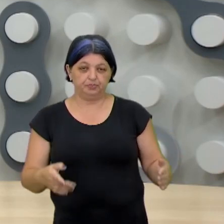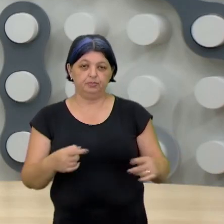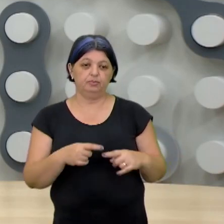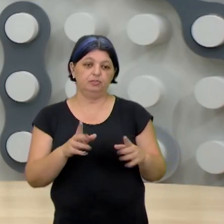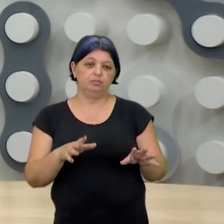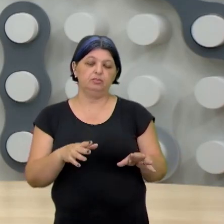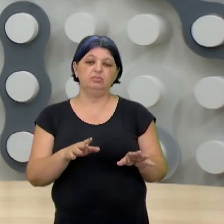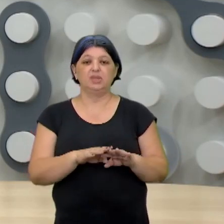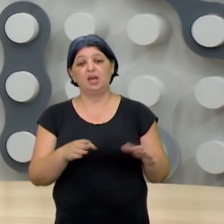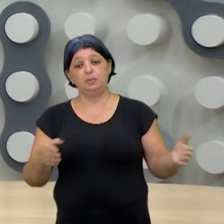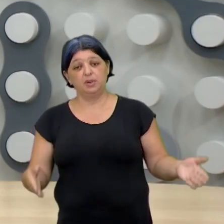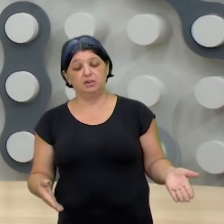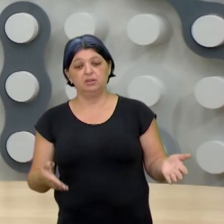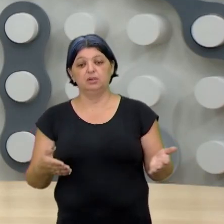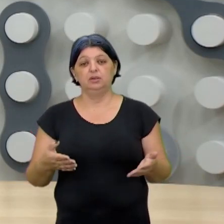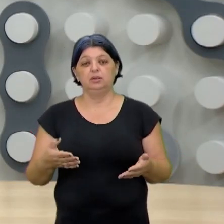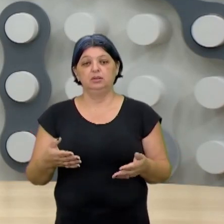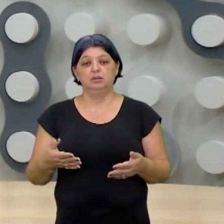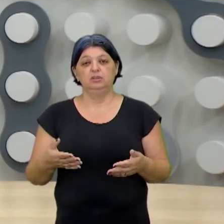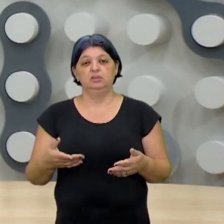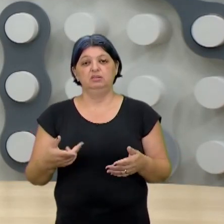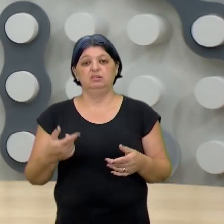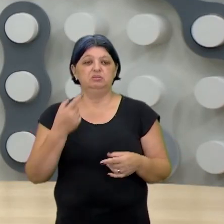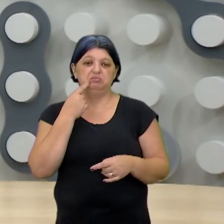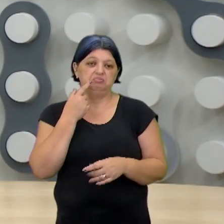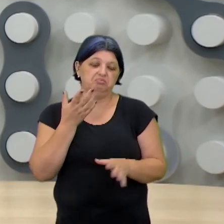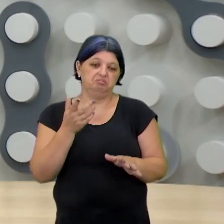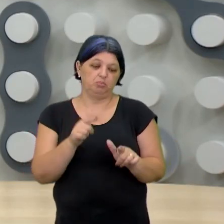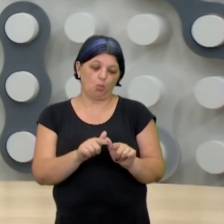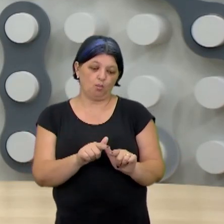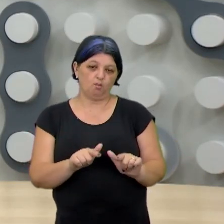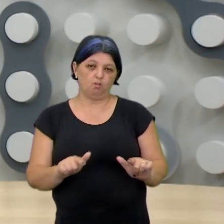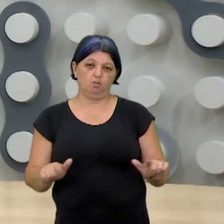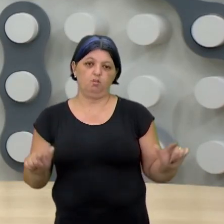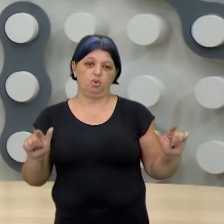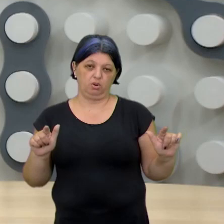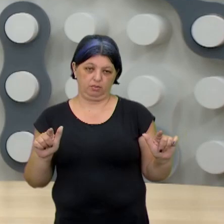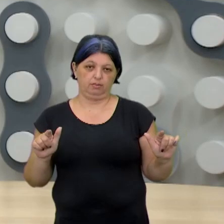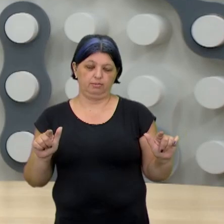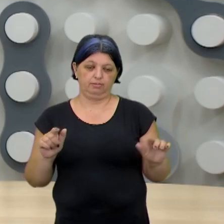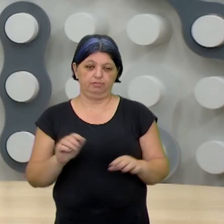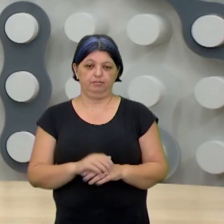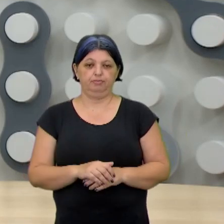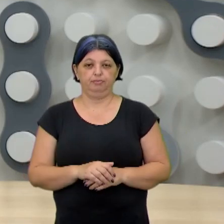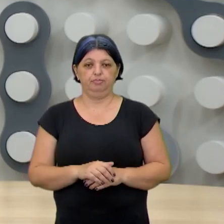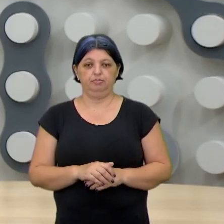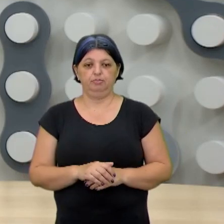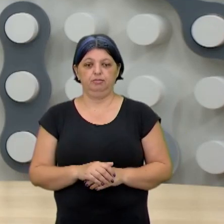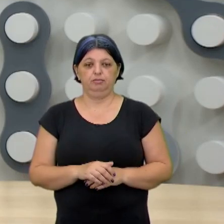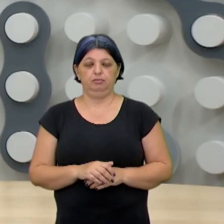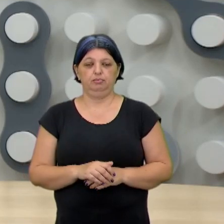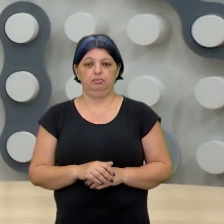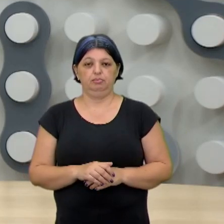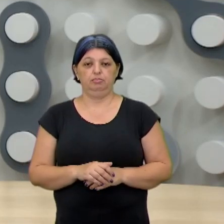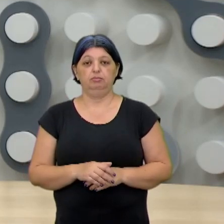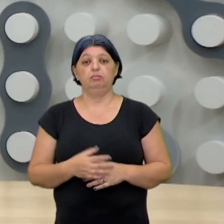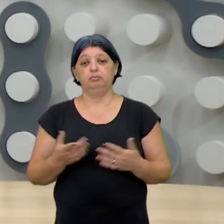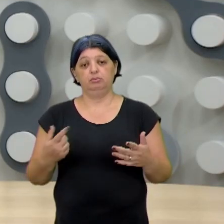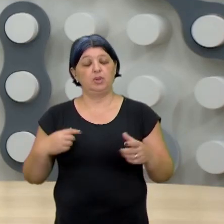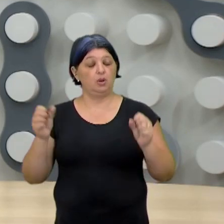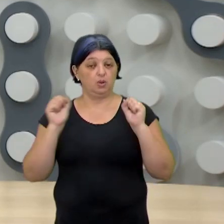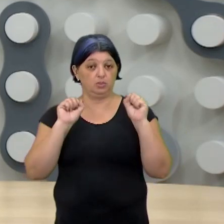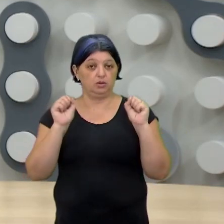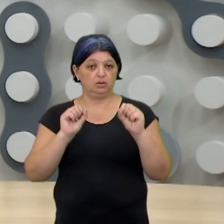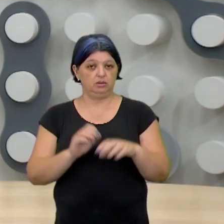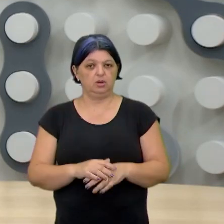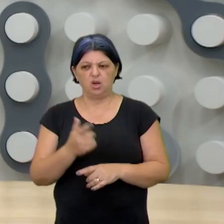A bancada estava clean, né? Estava limpa, né? Usando aí um estrangeirismo, ela estava mais limpa. Eu adorei. E